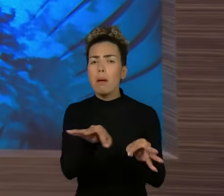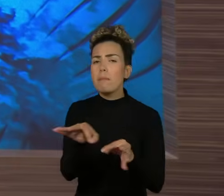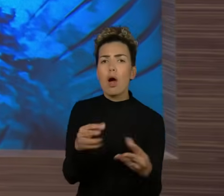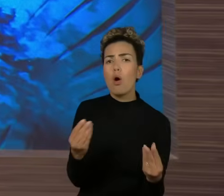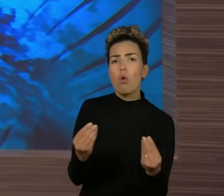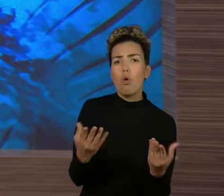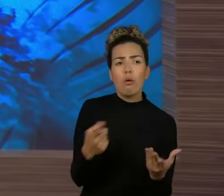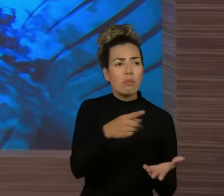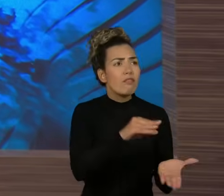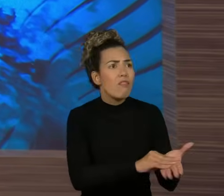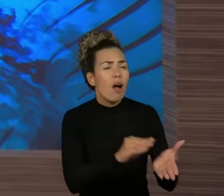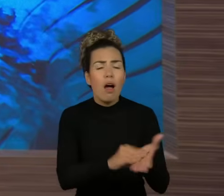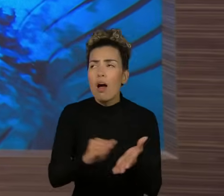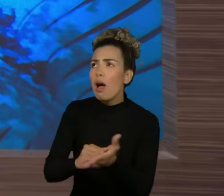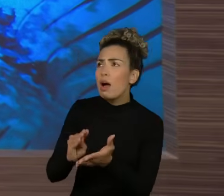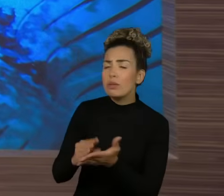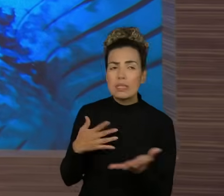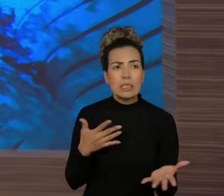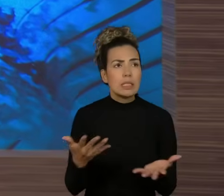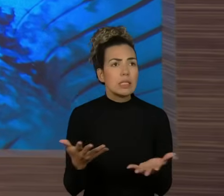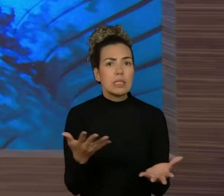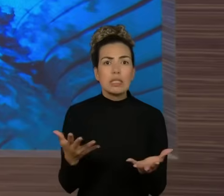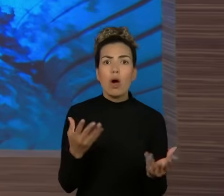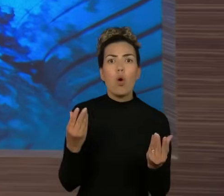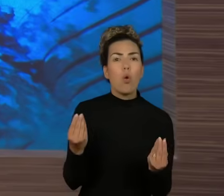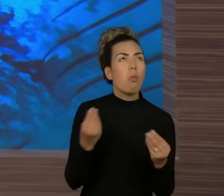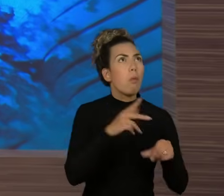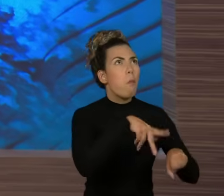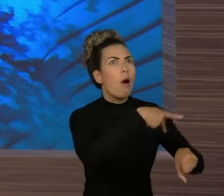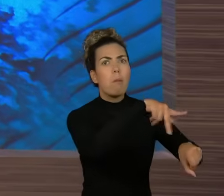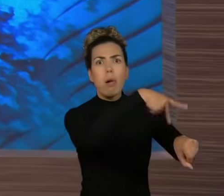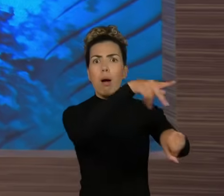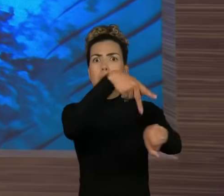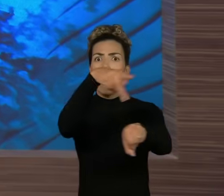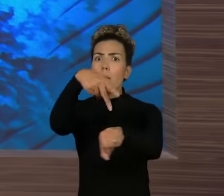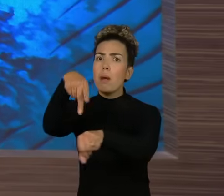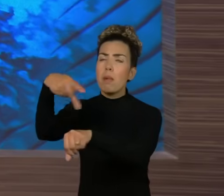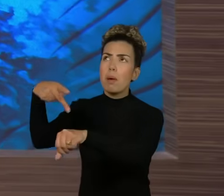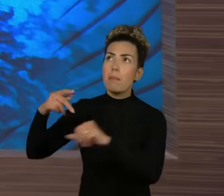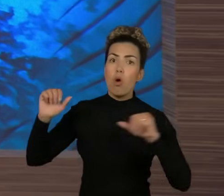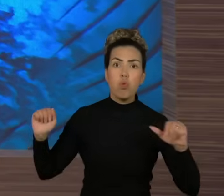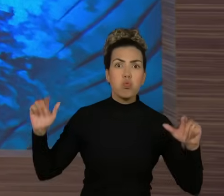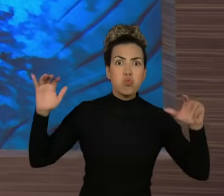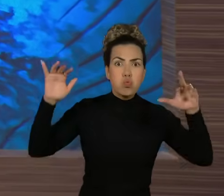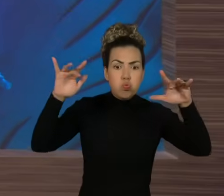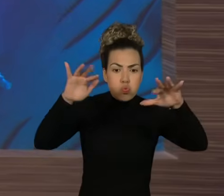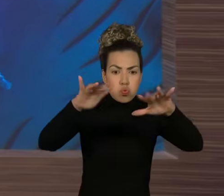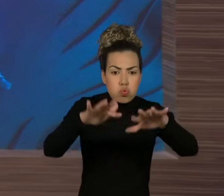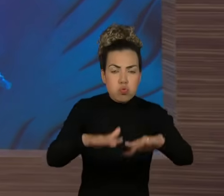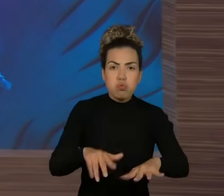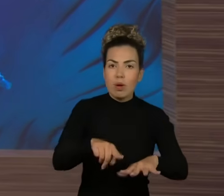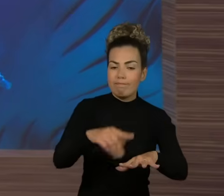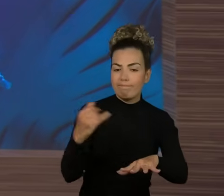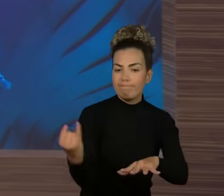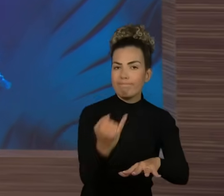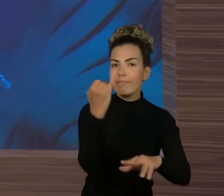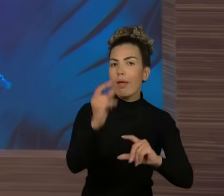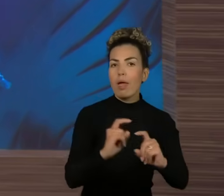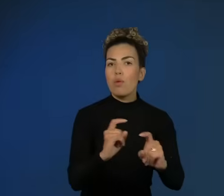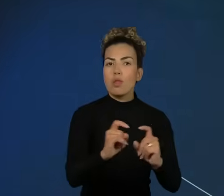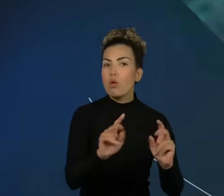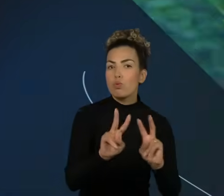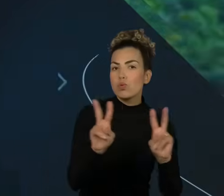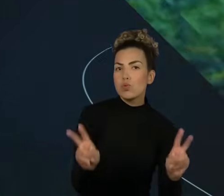cidade paraense enfrenta para sediar um dos encontros mais importantes das Nações Unidas sobre o aquecimento